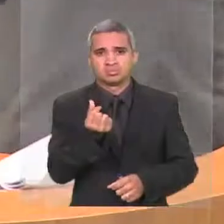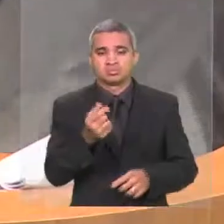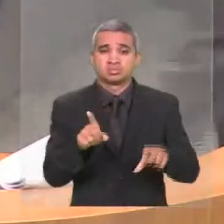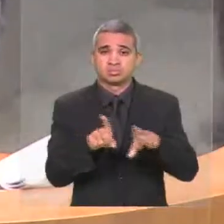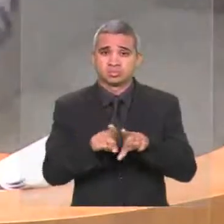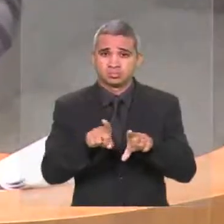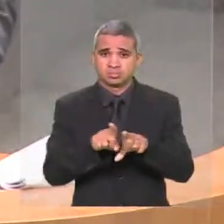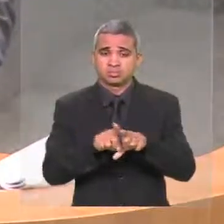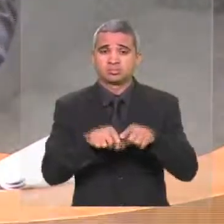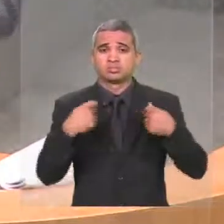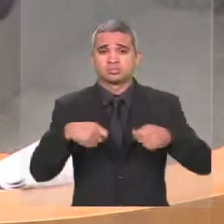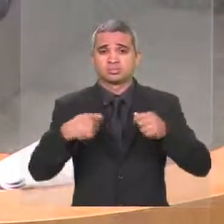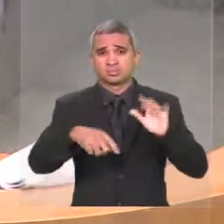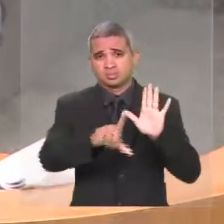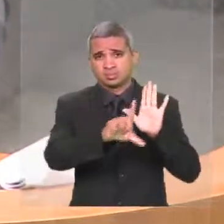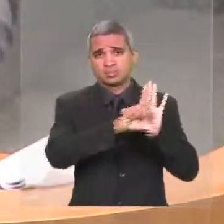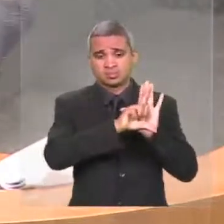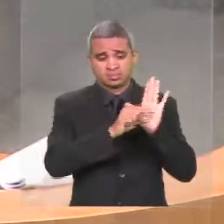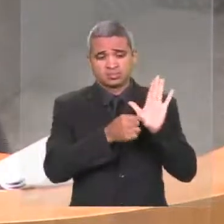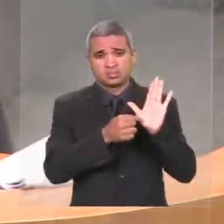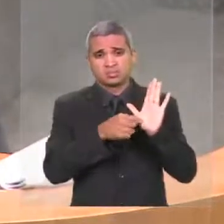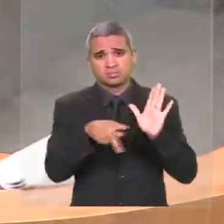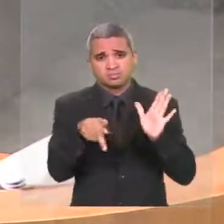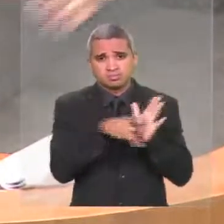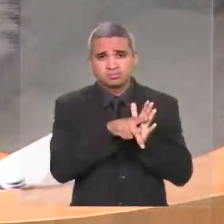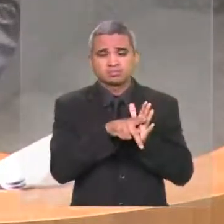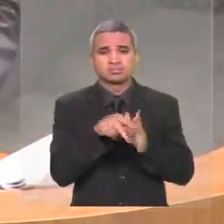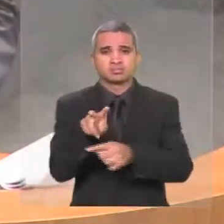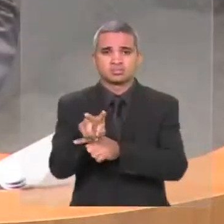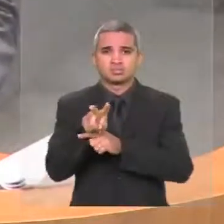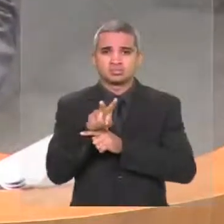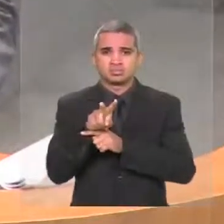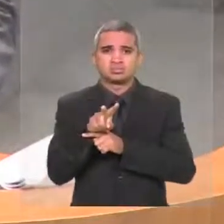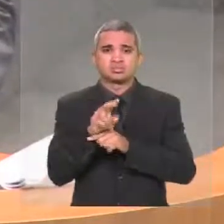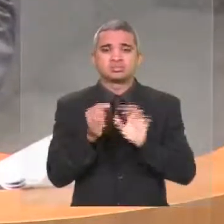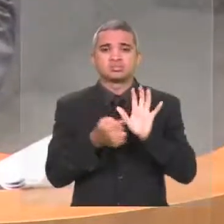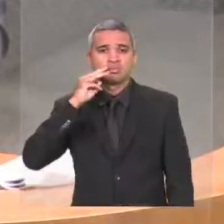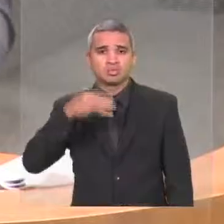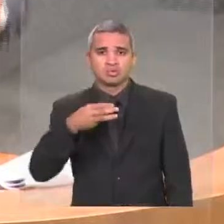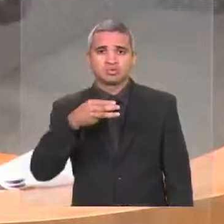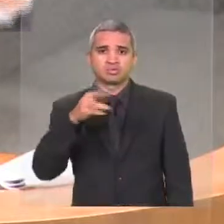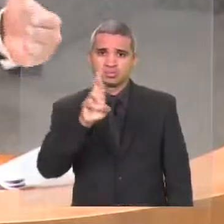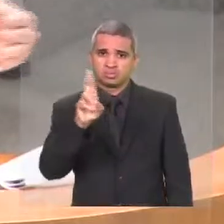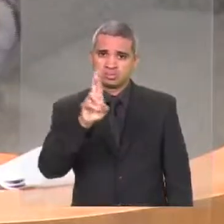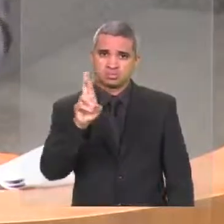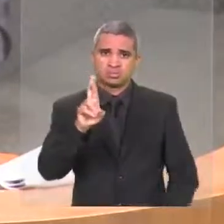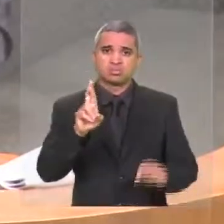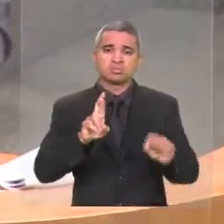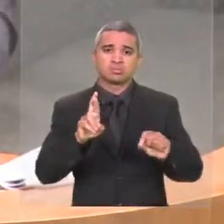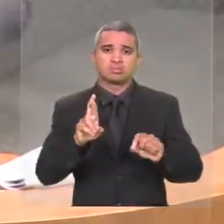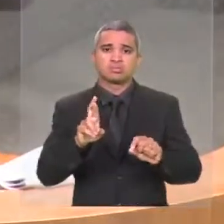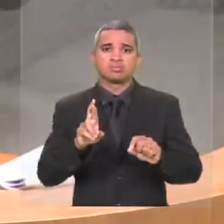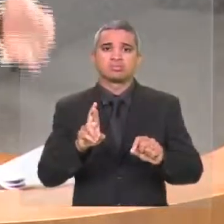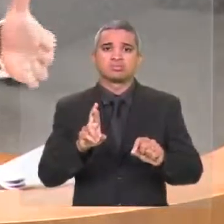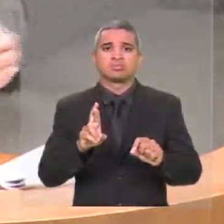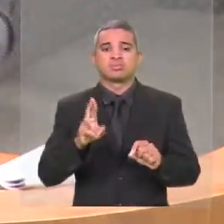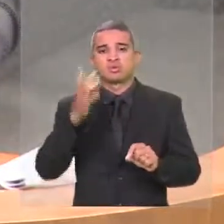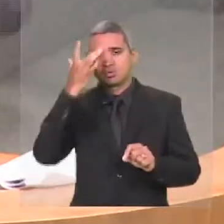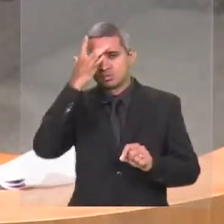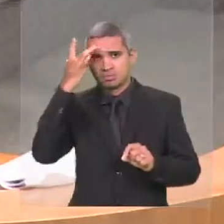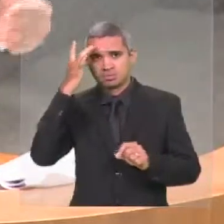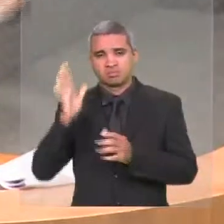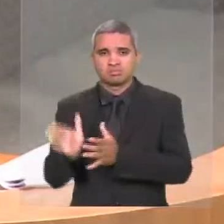Porque como foram feitos também o empréstimo para o BNDES, em que houve um saldo de recursos ainda de 2,5 bilhões, e graças a